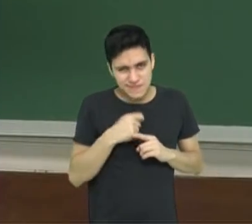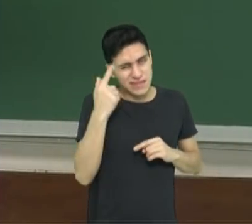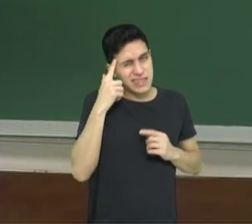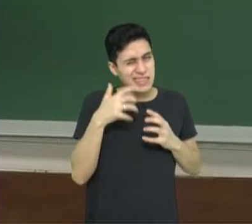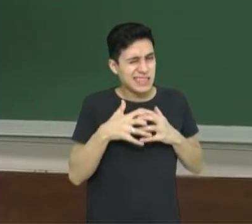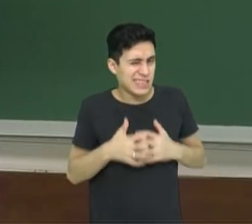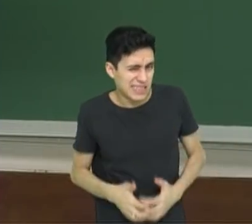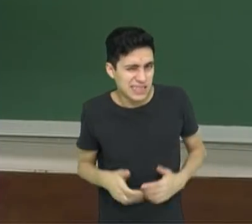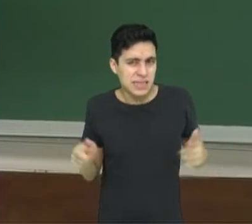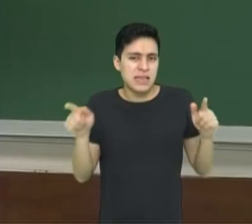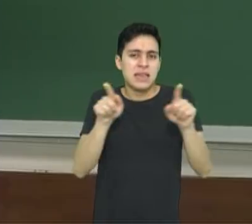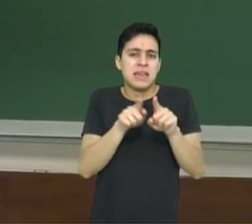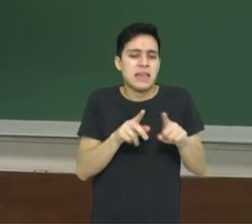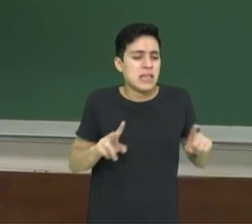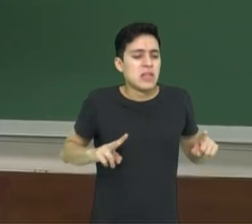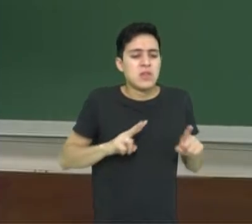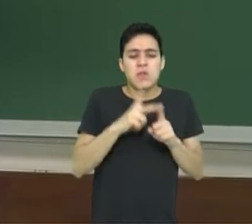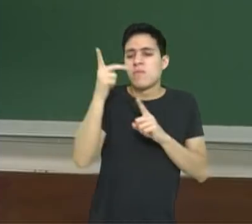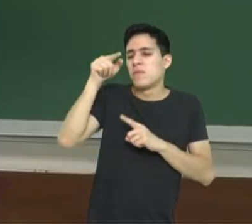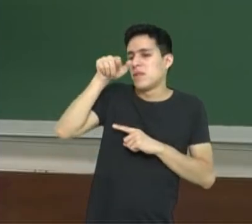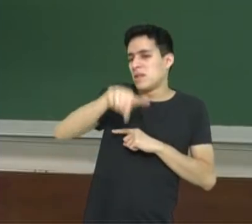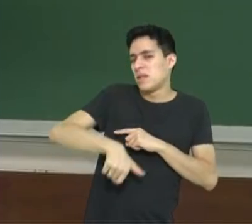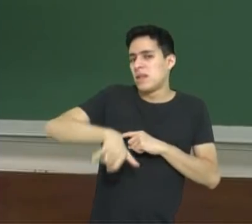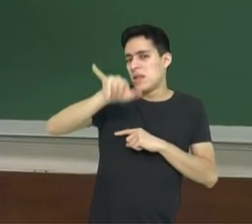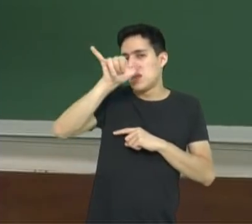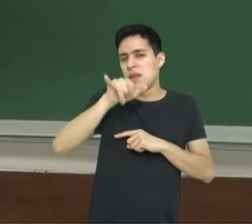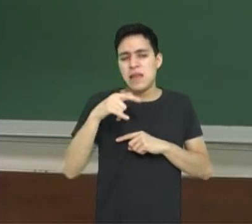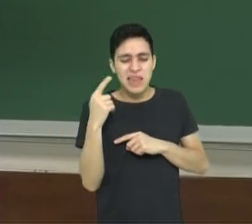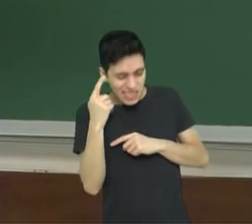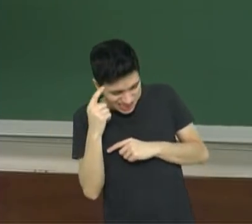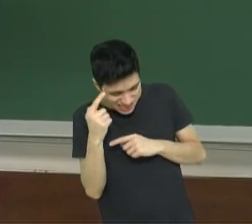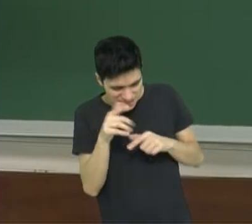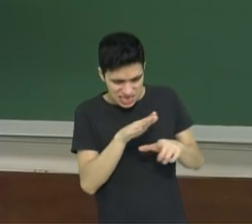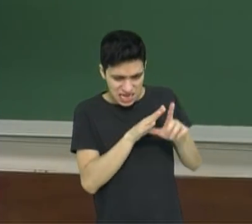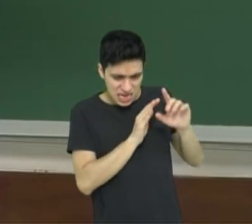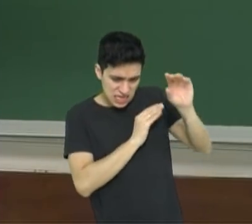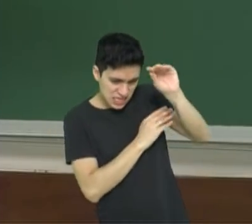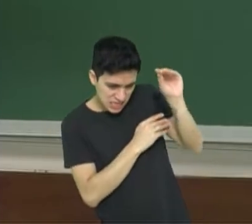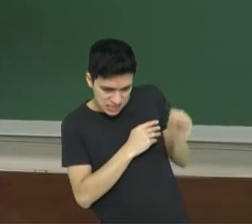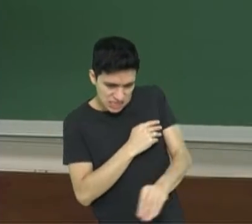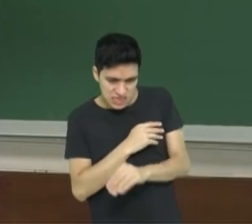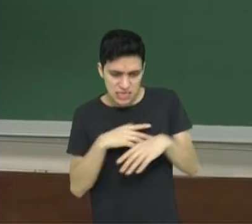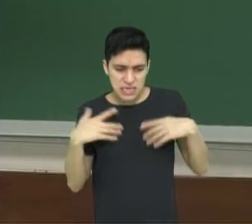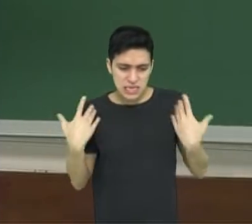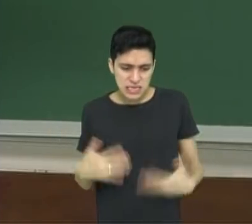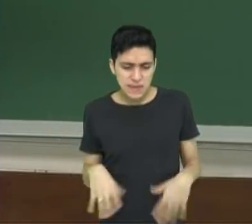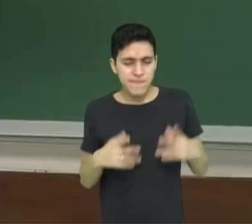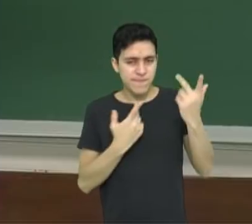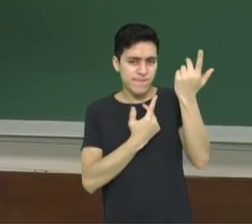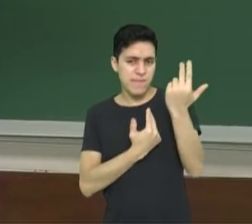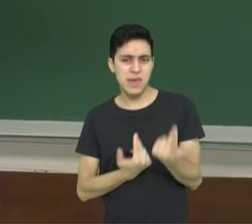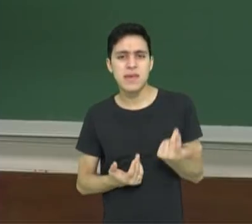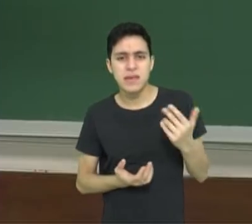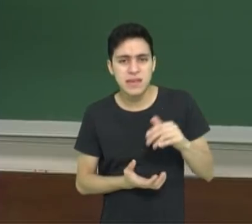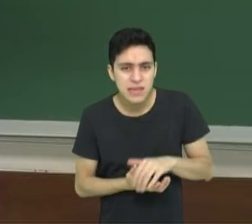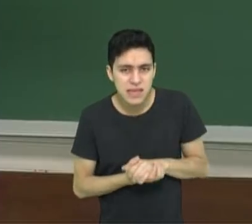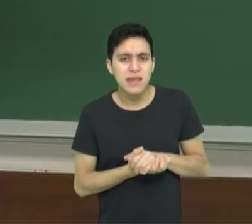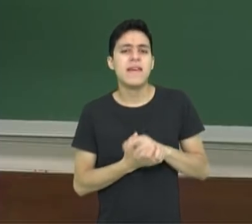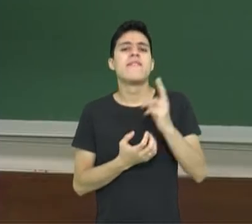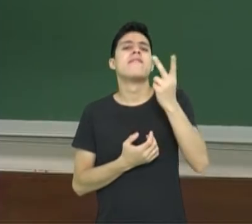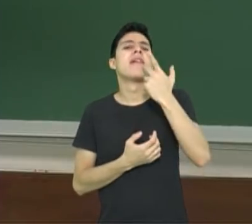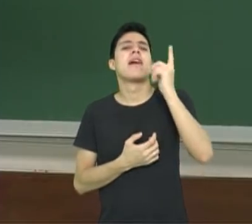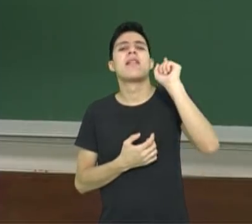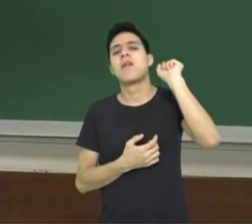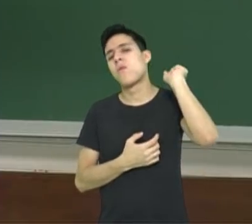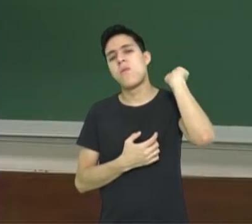também. E o dobro de y. Opa, dobro de y já tinha lá em cima. Dobro é o mesmo. Ele disse que